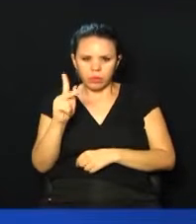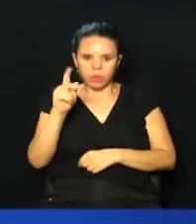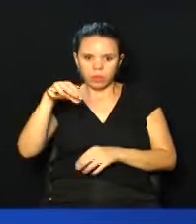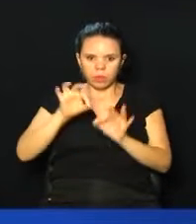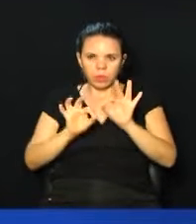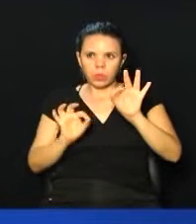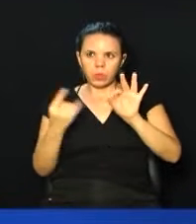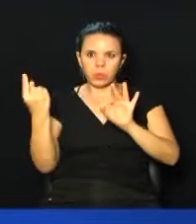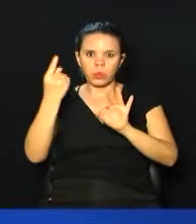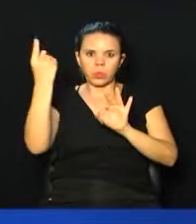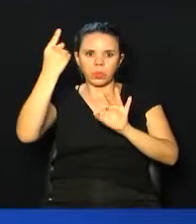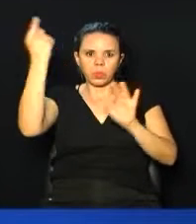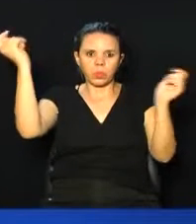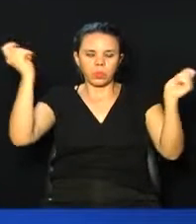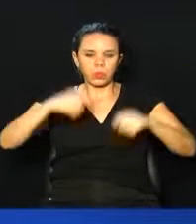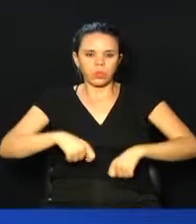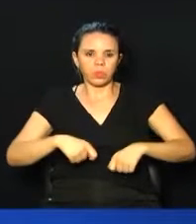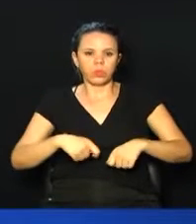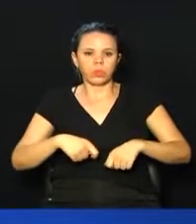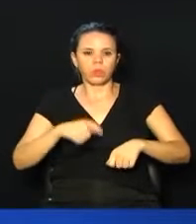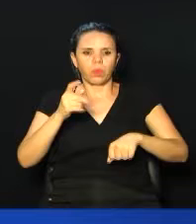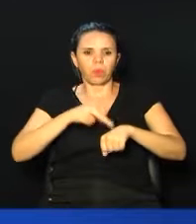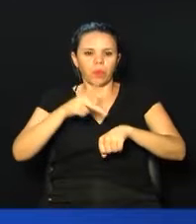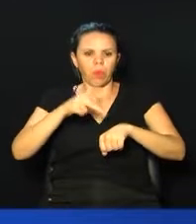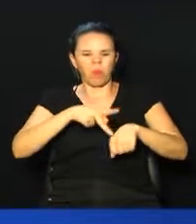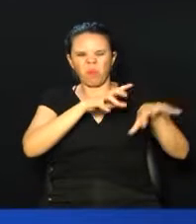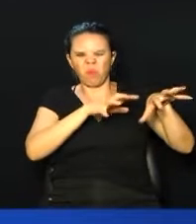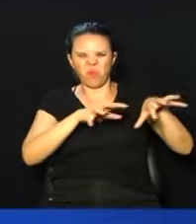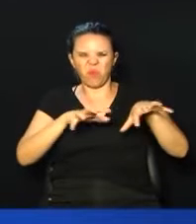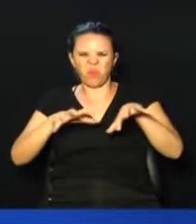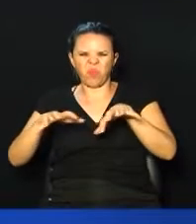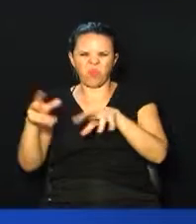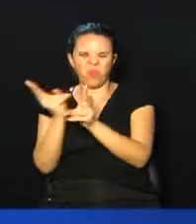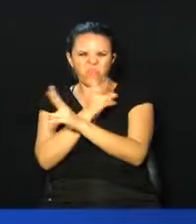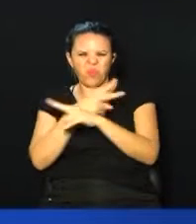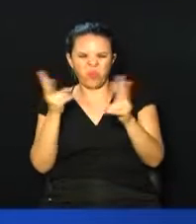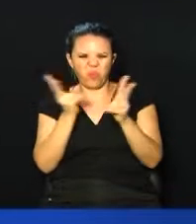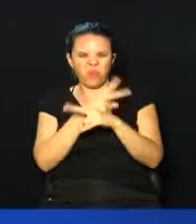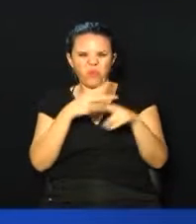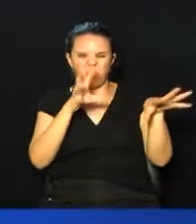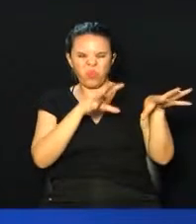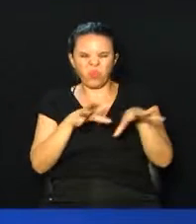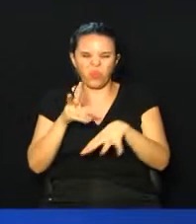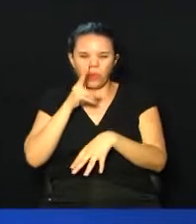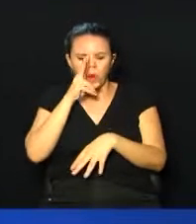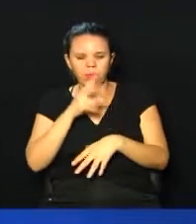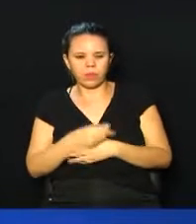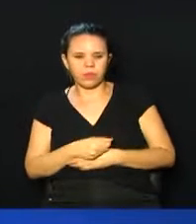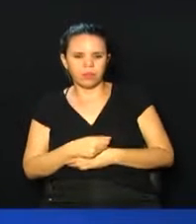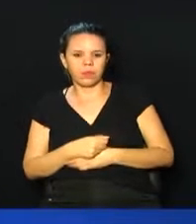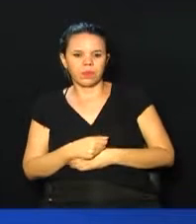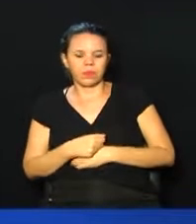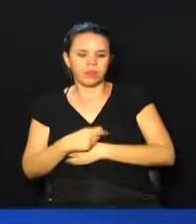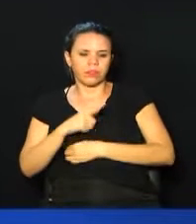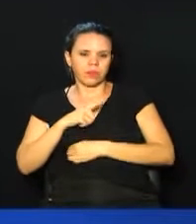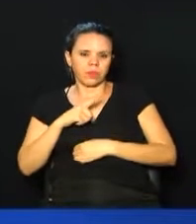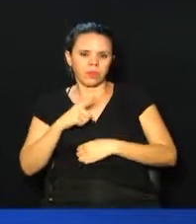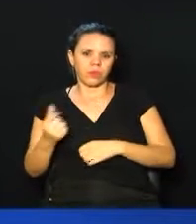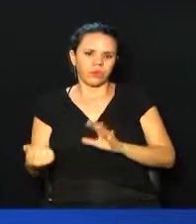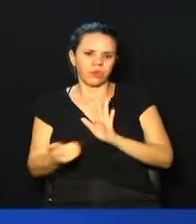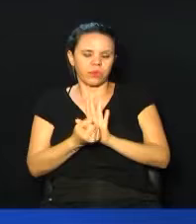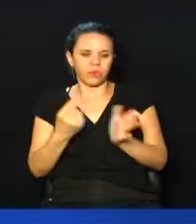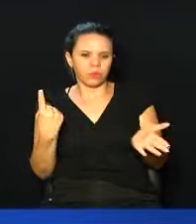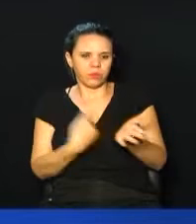altura e têm potencial para granizo, temporais com ventos, chuvas intensas. E é o que nós temos registrado aí